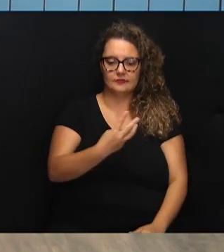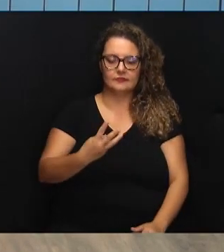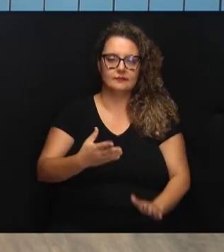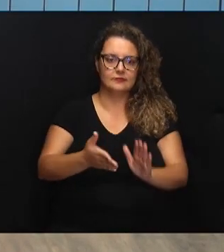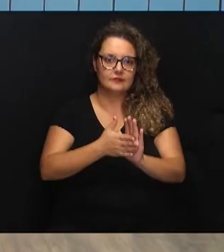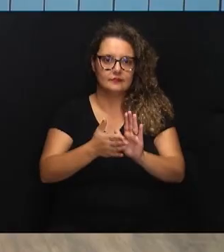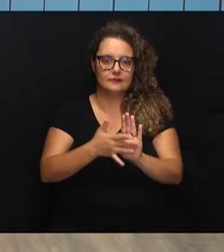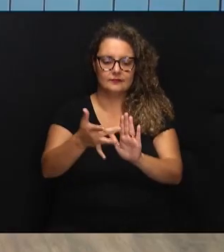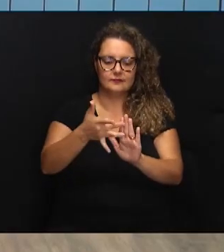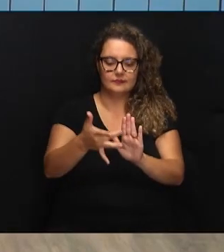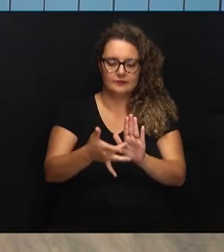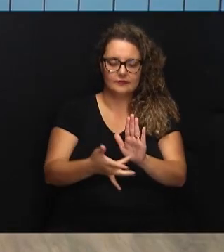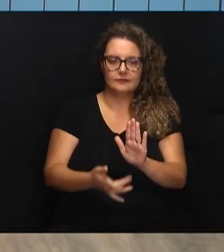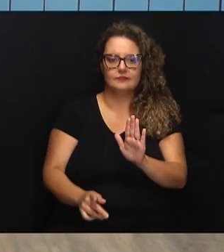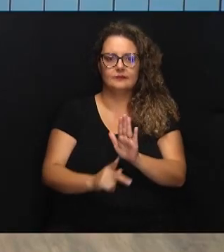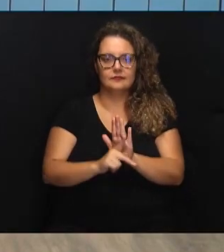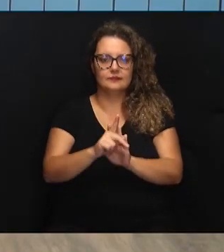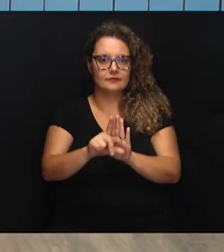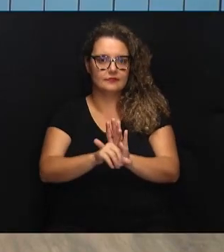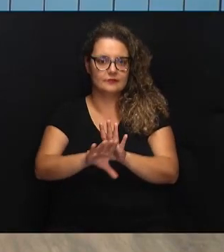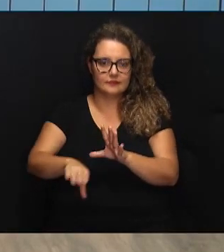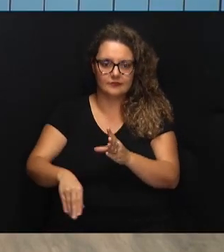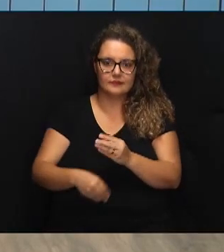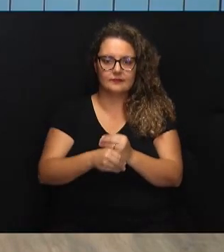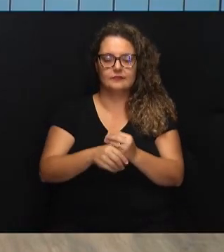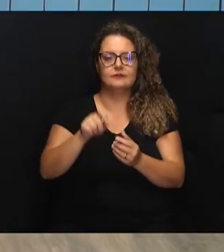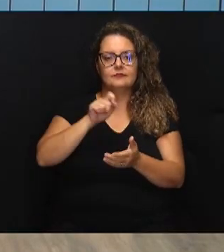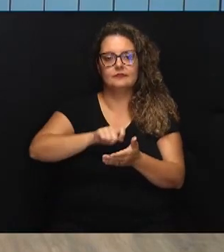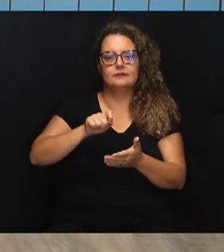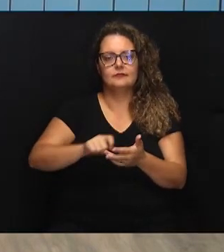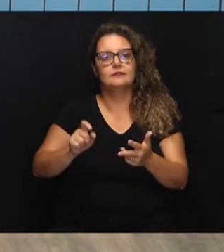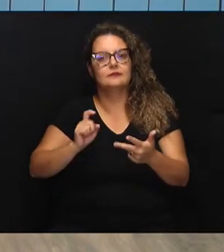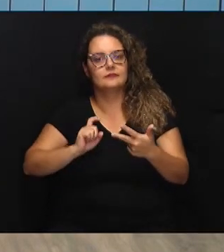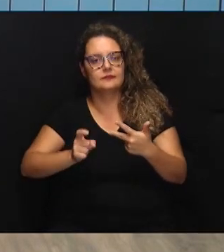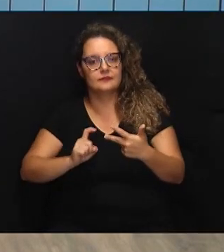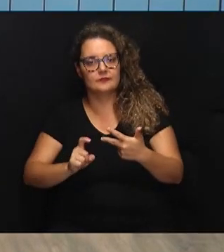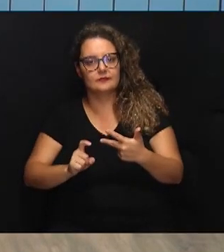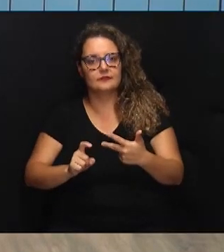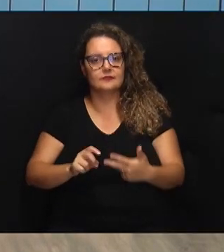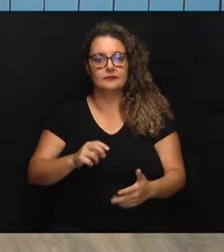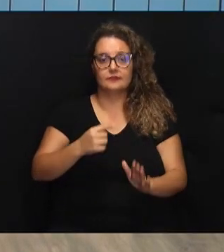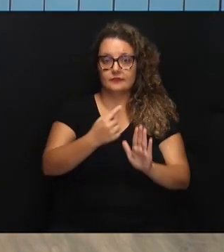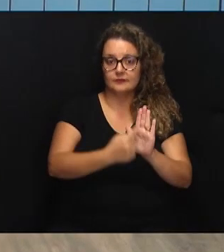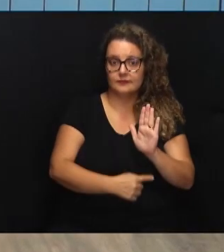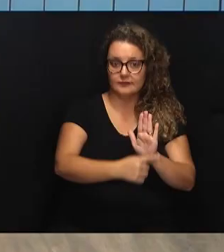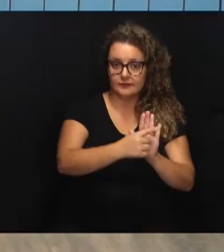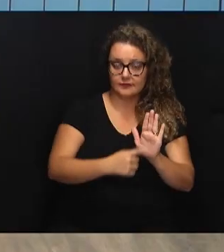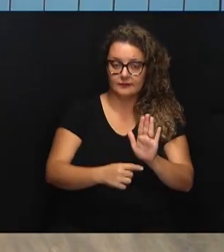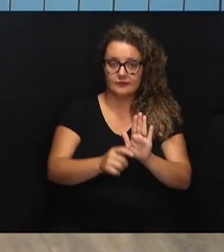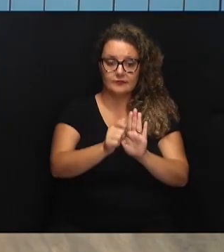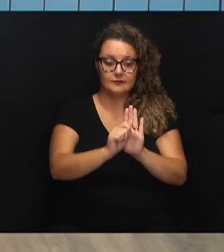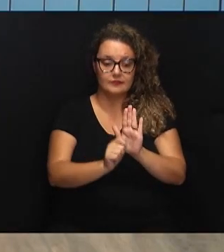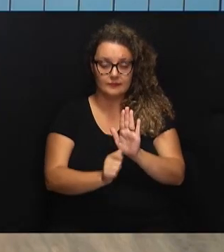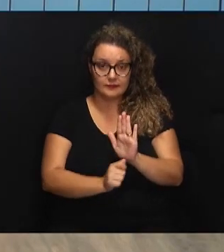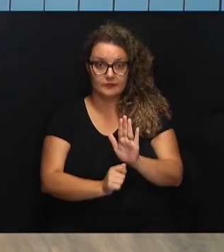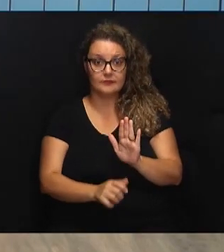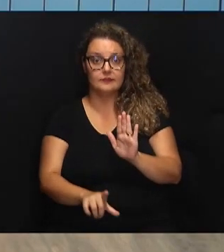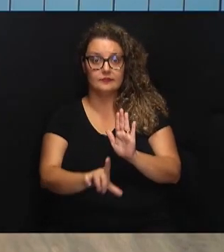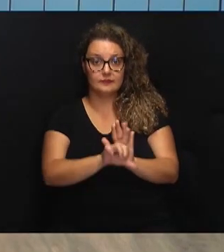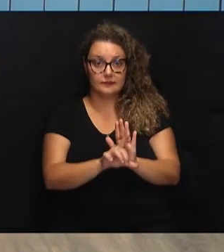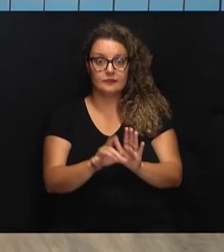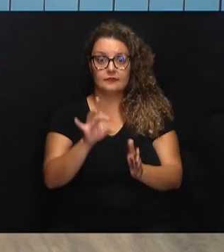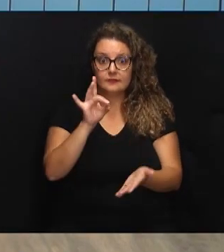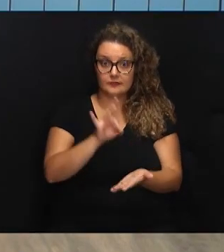da pauta, o projeto de lei complementar de autoria do Executivo que revoga dispositivos legais que